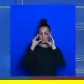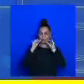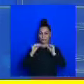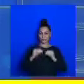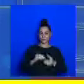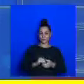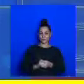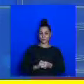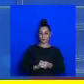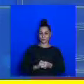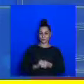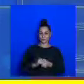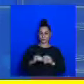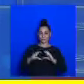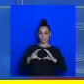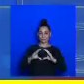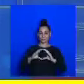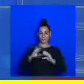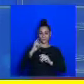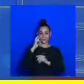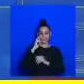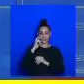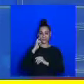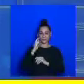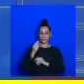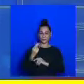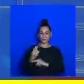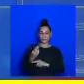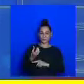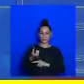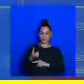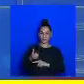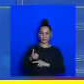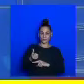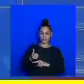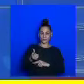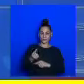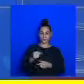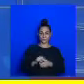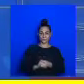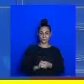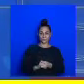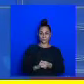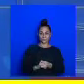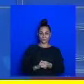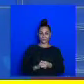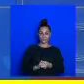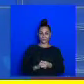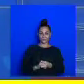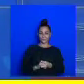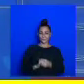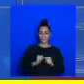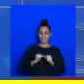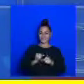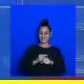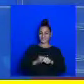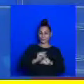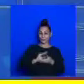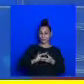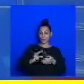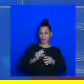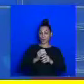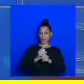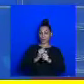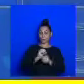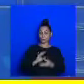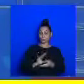noite. Bola rosa, número 26. Rosa, 26. Pode ser agora, o prêmio